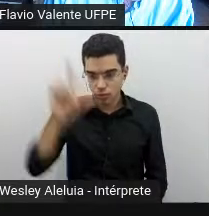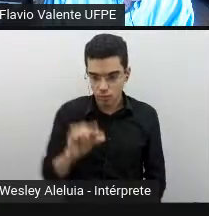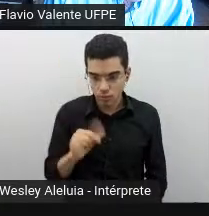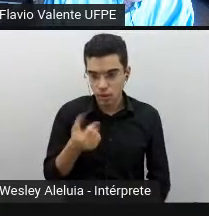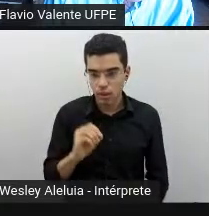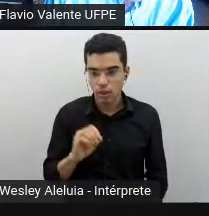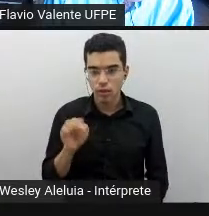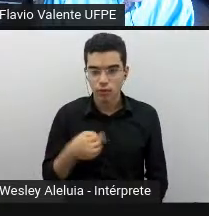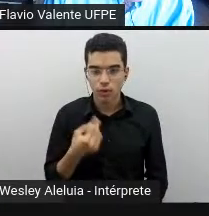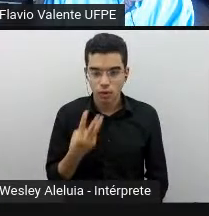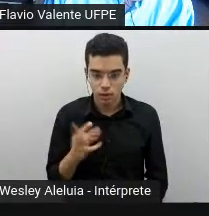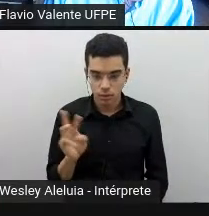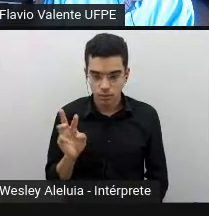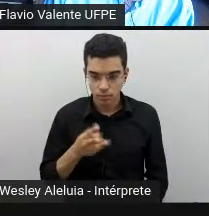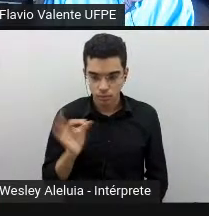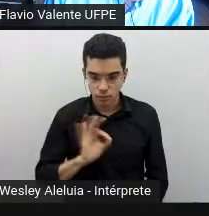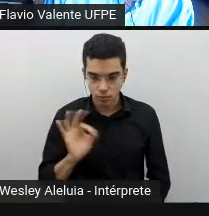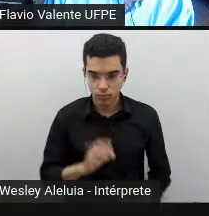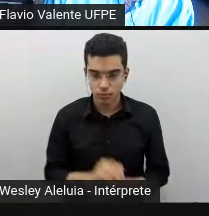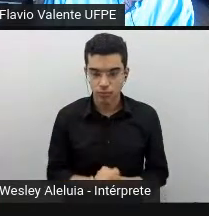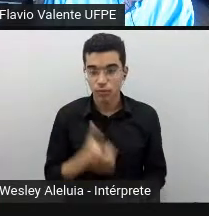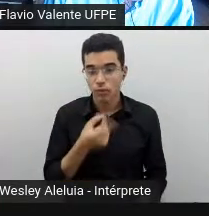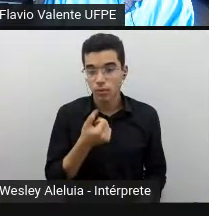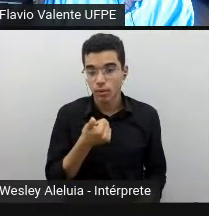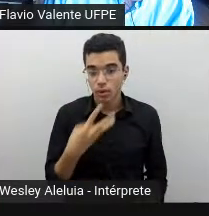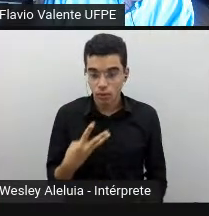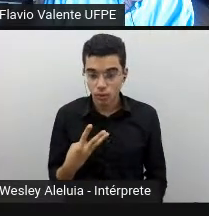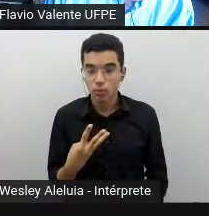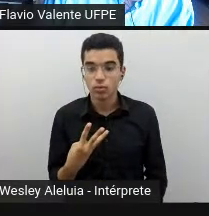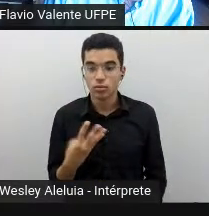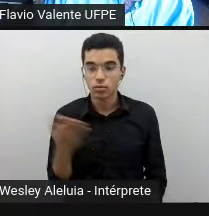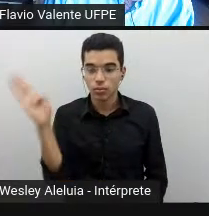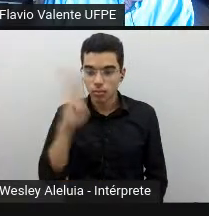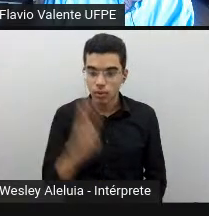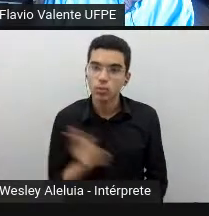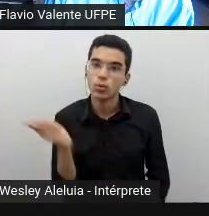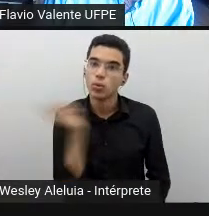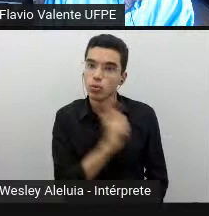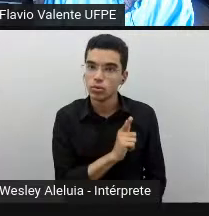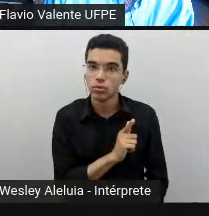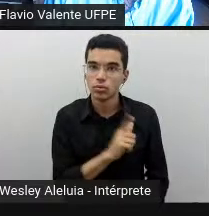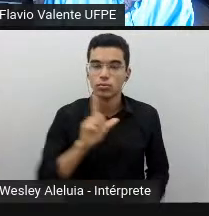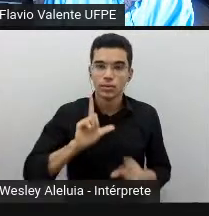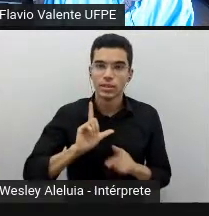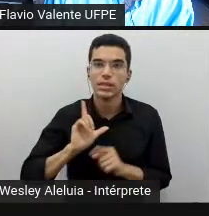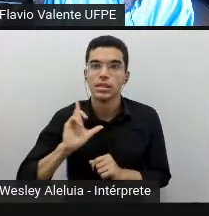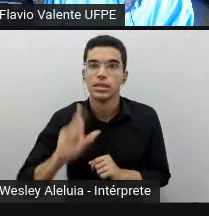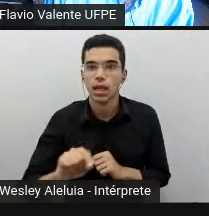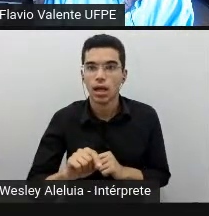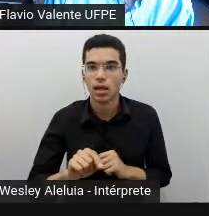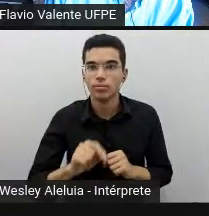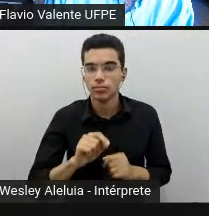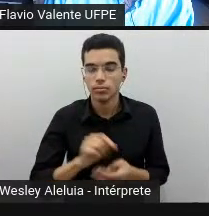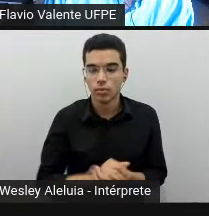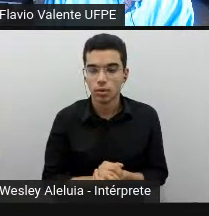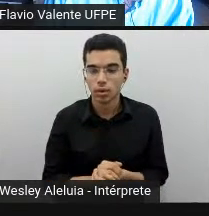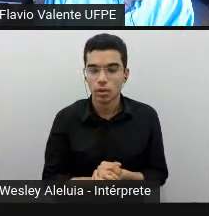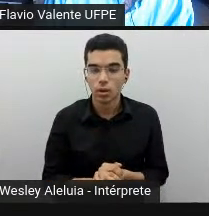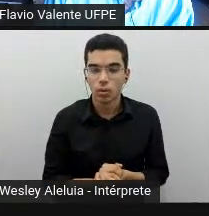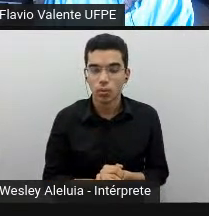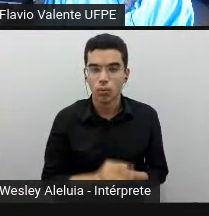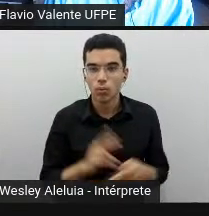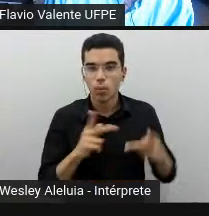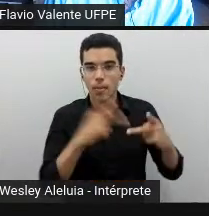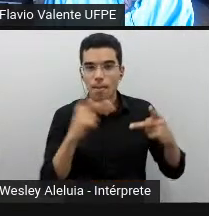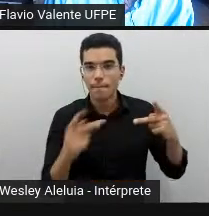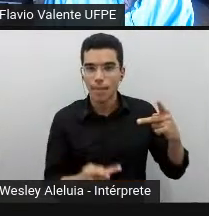da ONU. A partir de 2014, no entanto, 2015, especialmente 2016, nós temos um problema